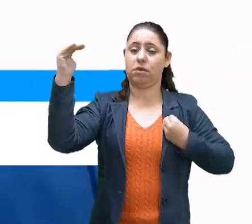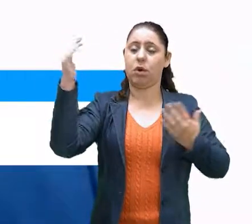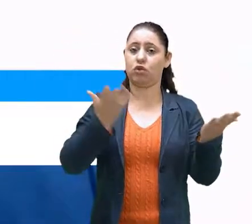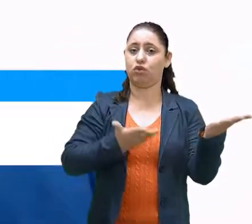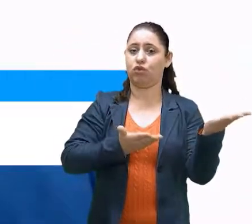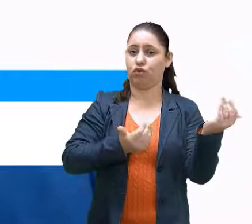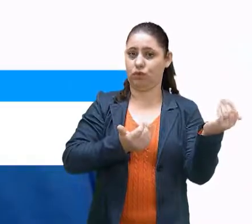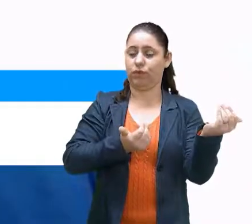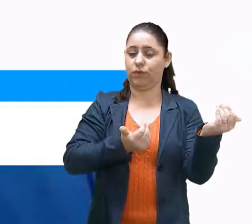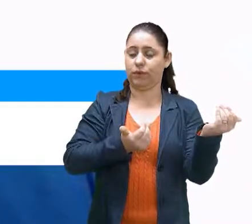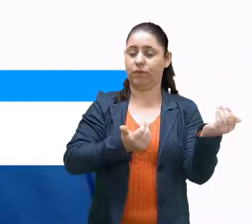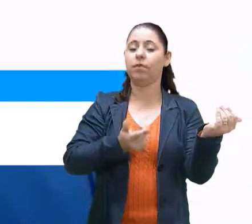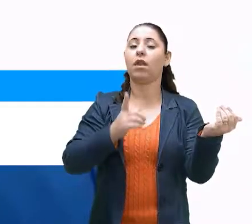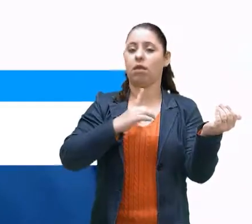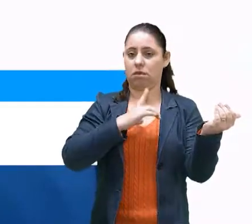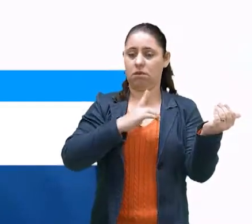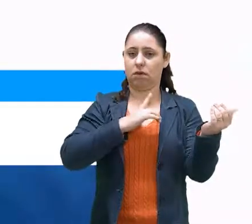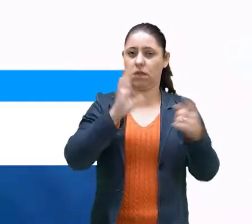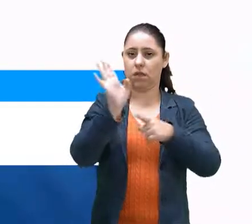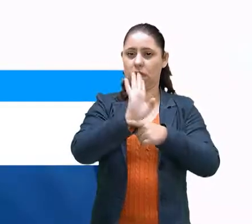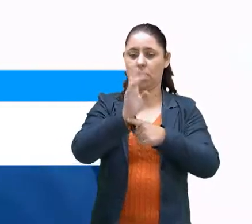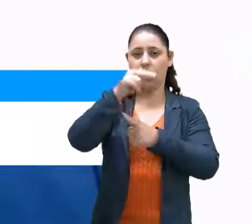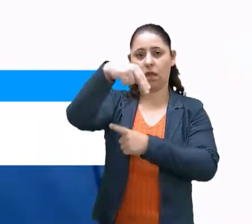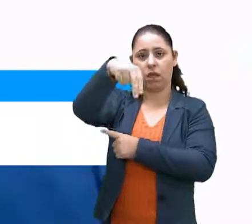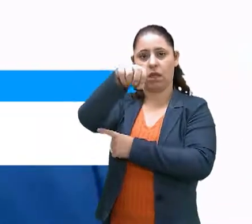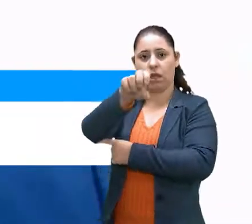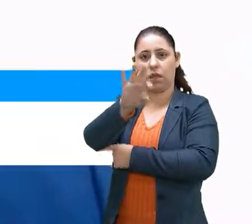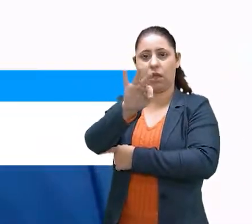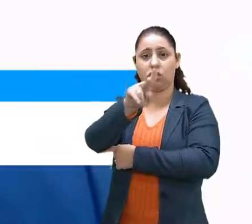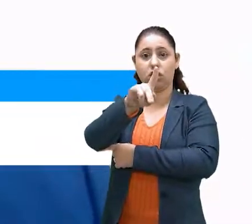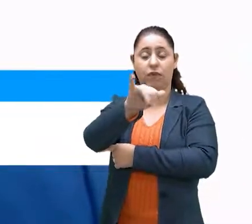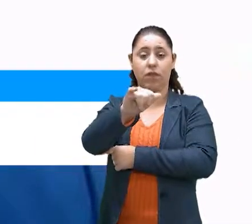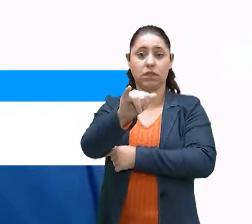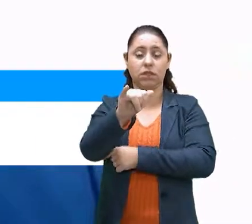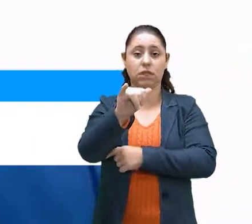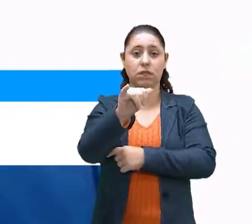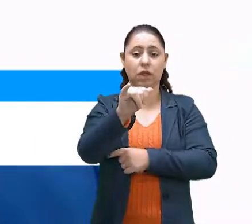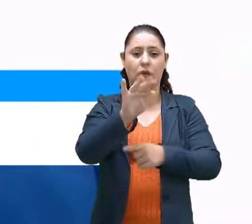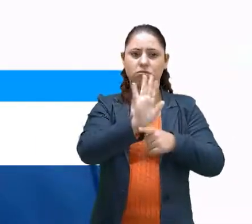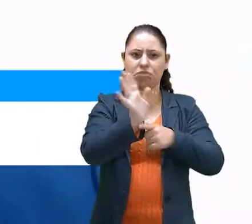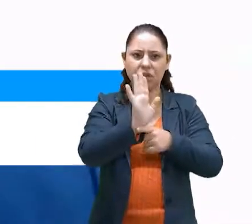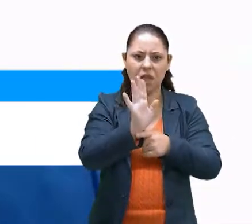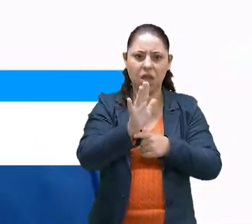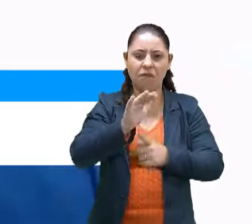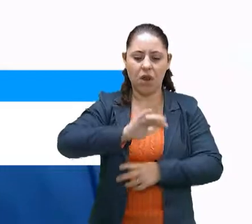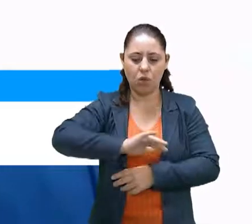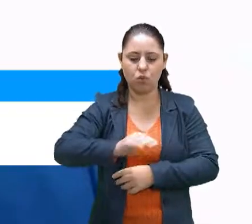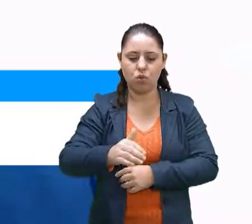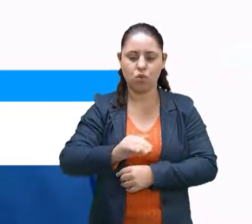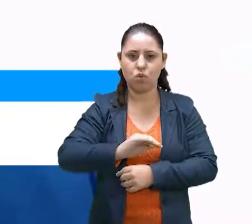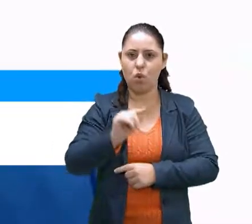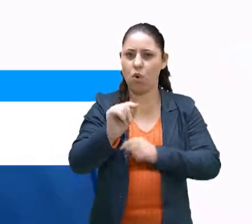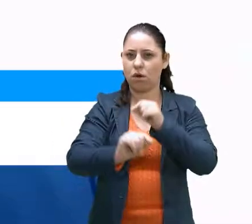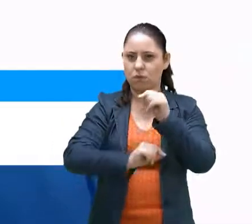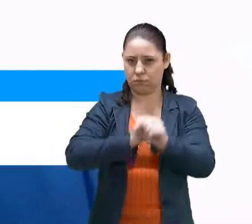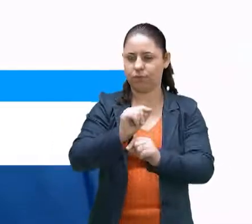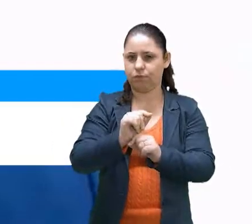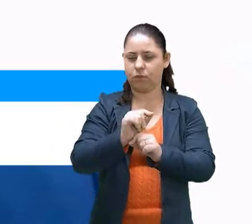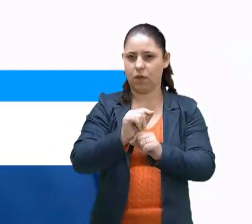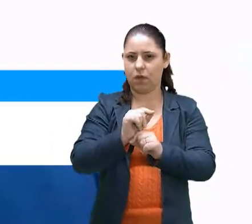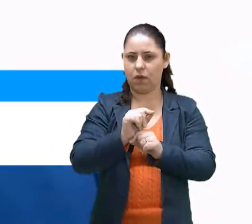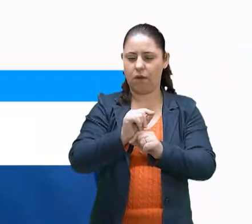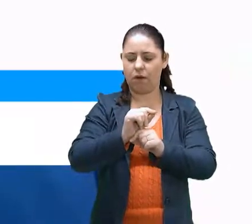de adolescentes. Disponível na plataforma da Netflix, contém cenas de pedofilia que fere